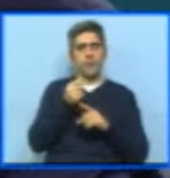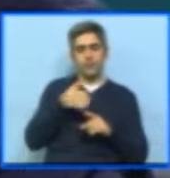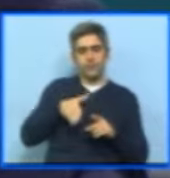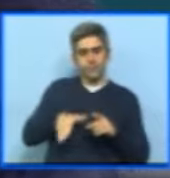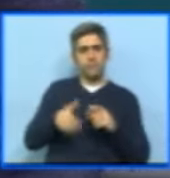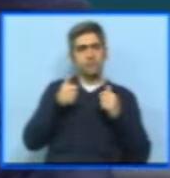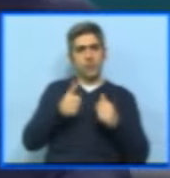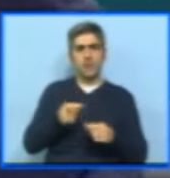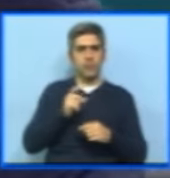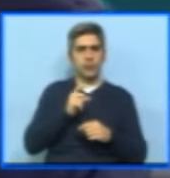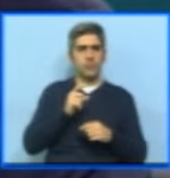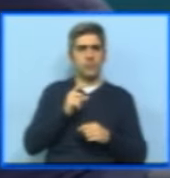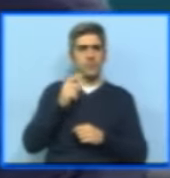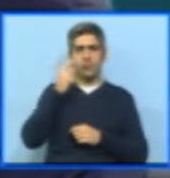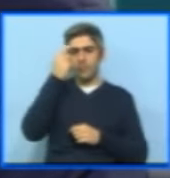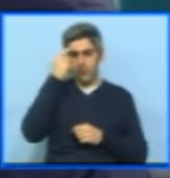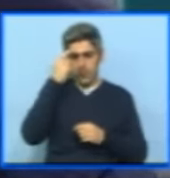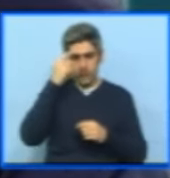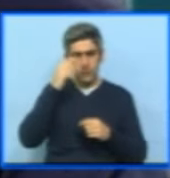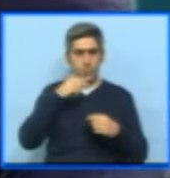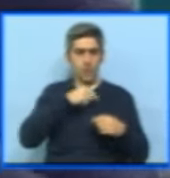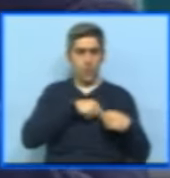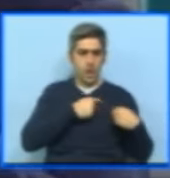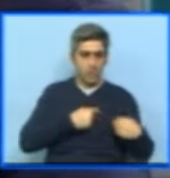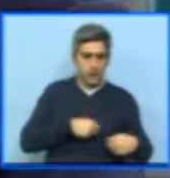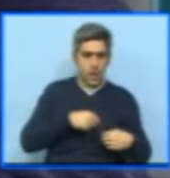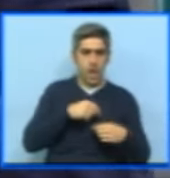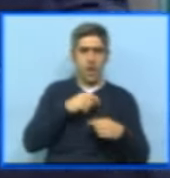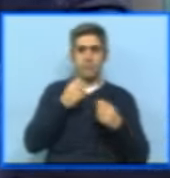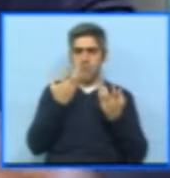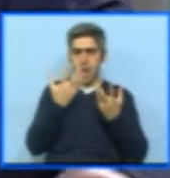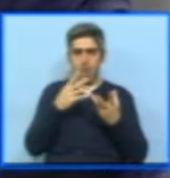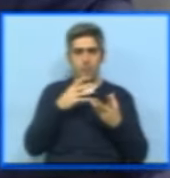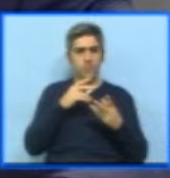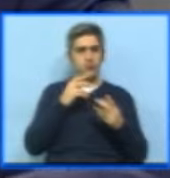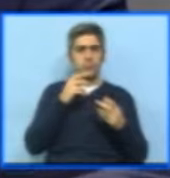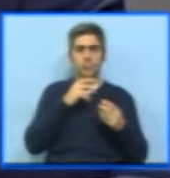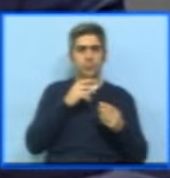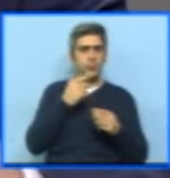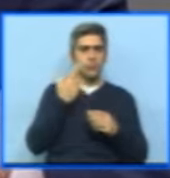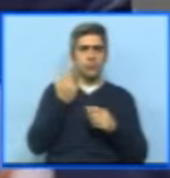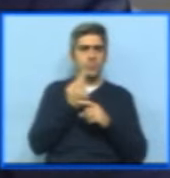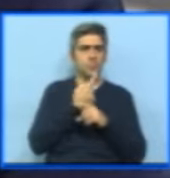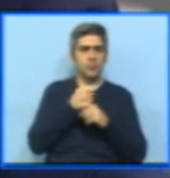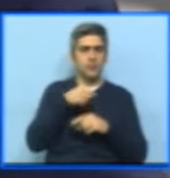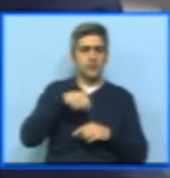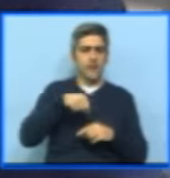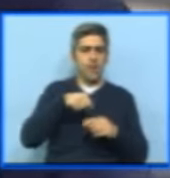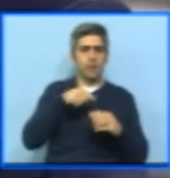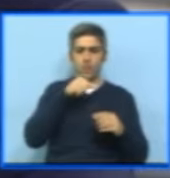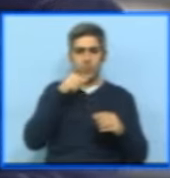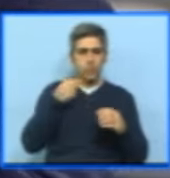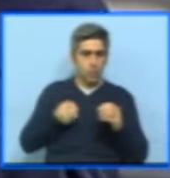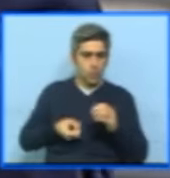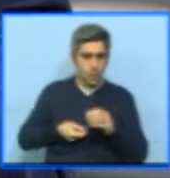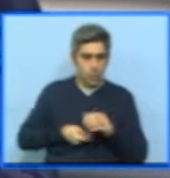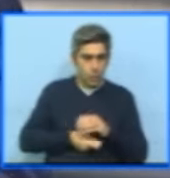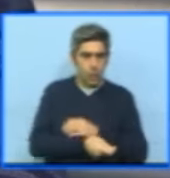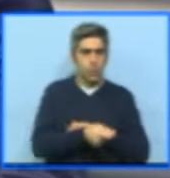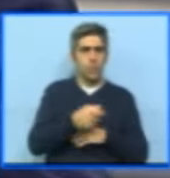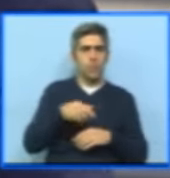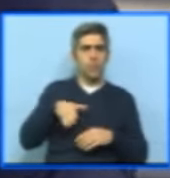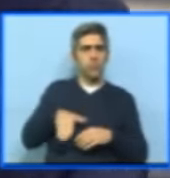ser. Entra-nos na cabeça, entra-nos no coração, entra-nos nas mãos, entra-nos no saco azul, entra-nos no